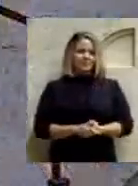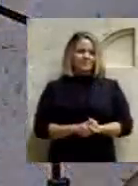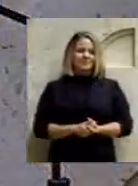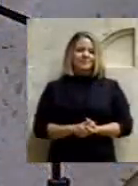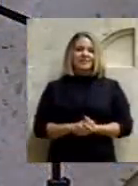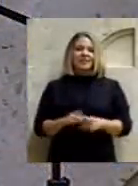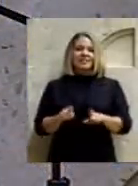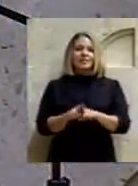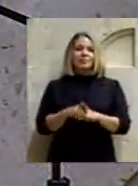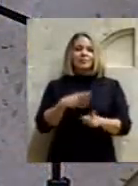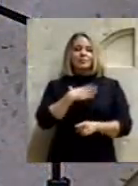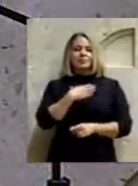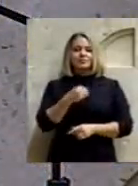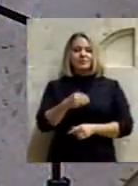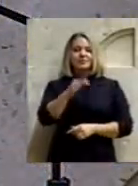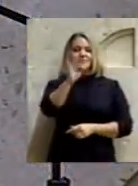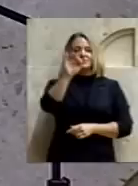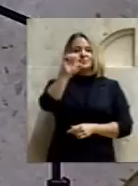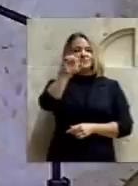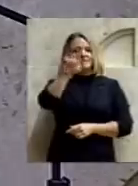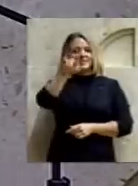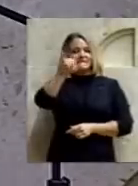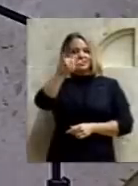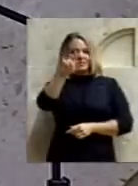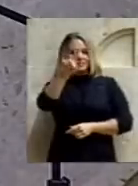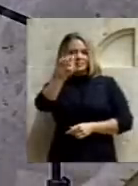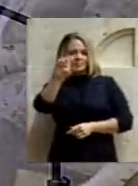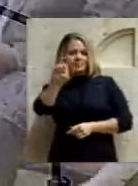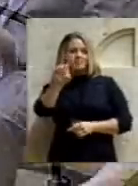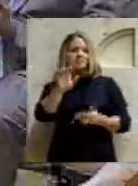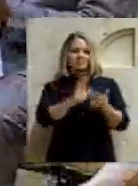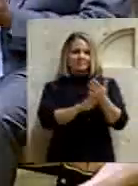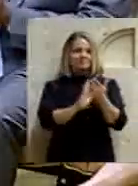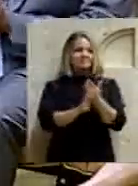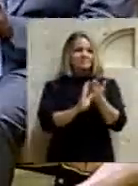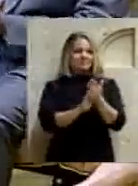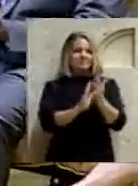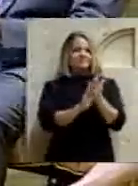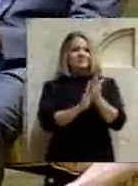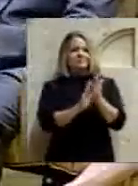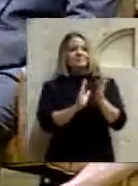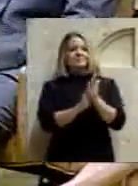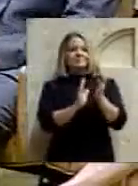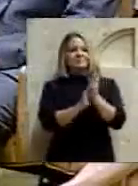Ao meu querido filho, Felipe Barbosa Gomes.